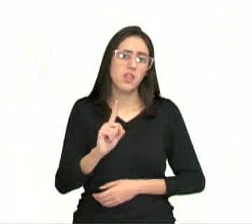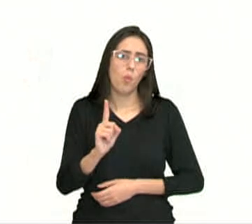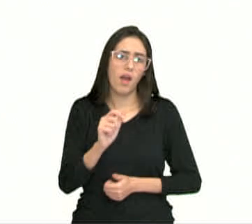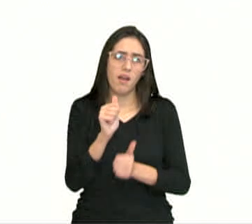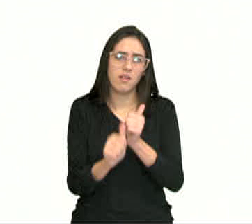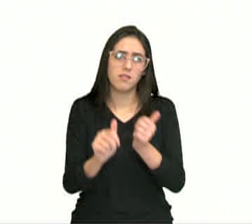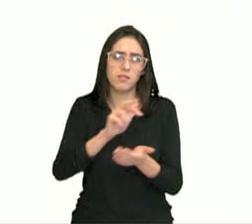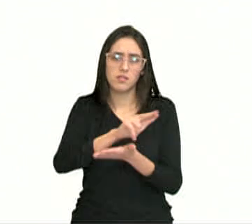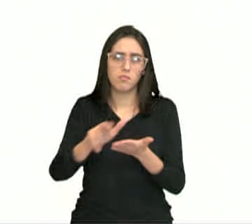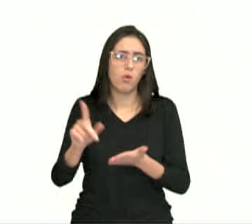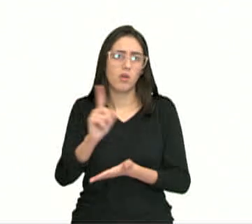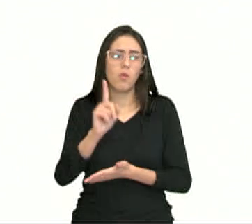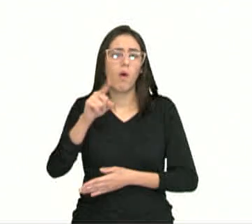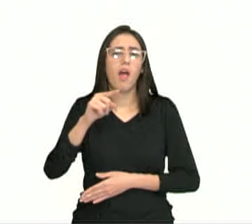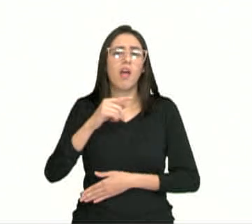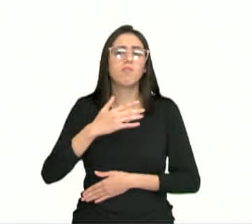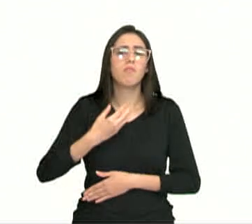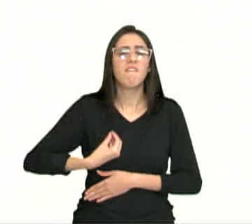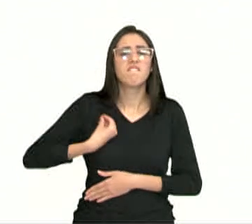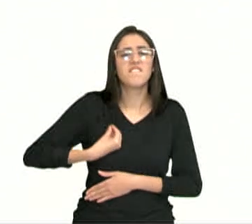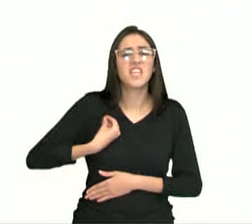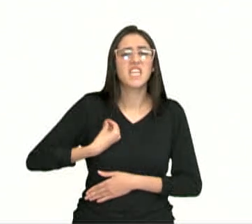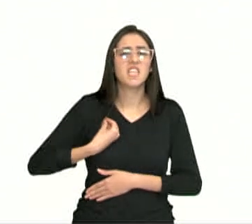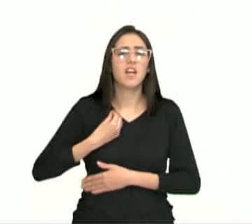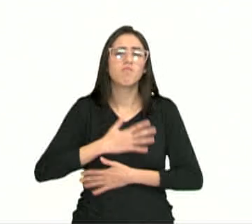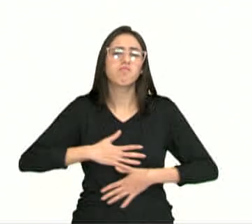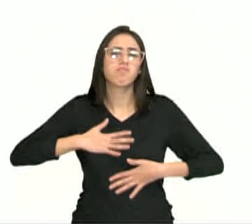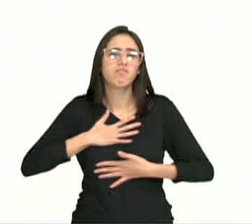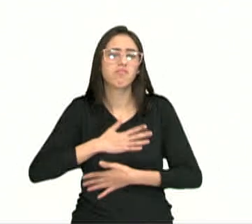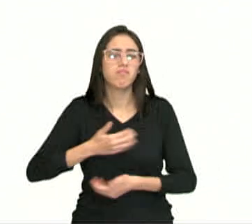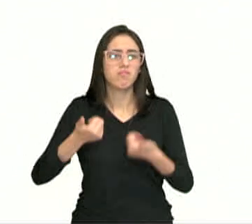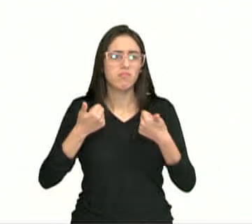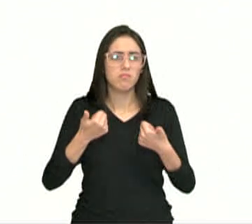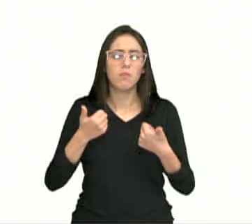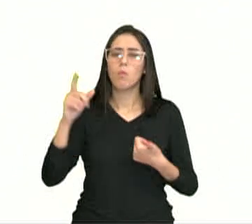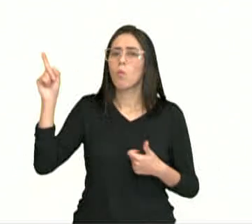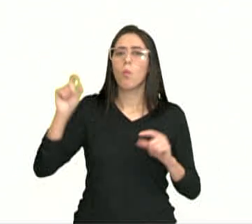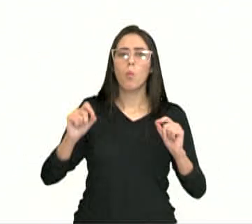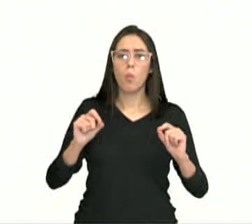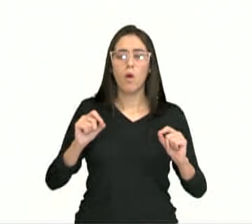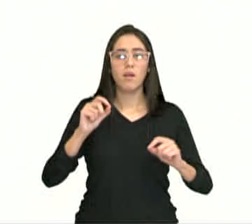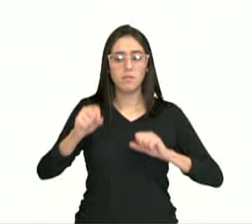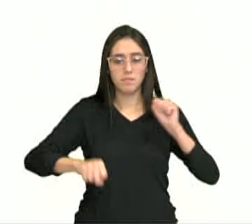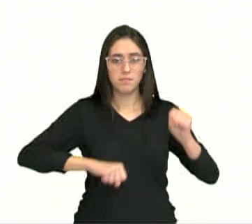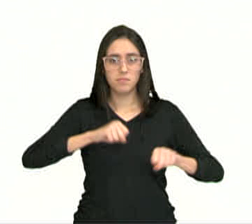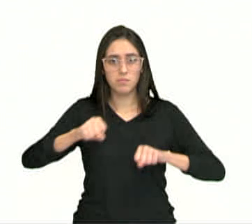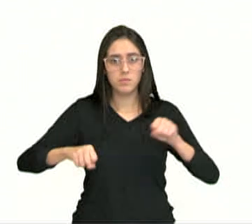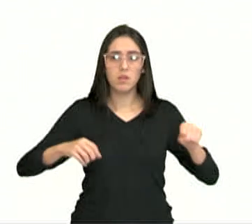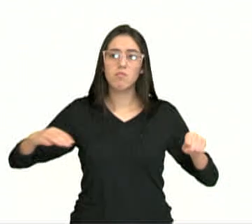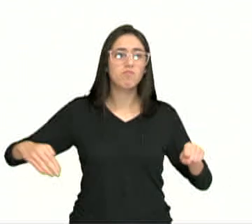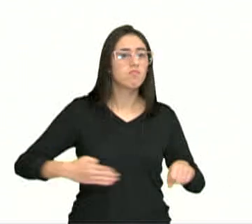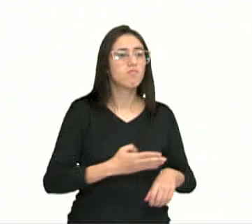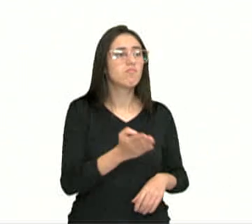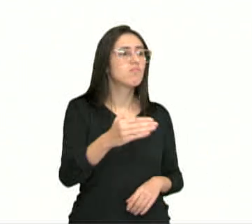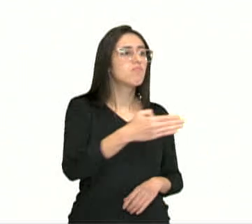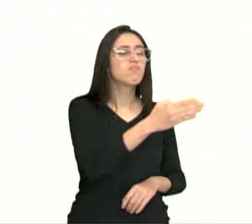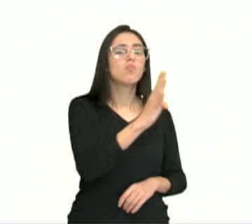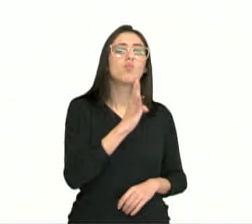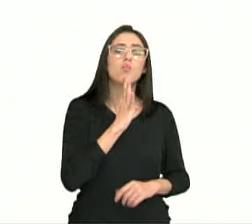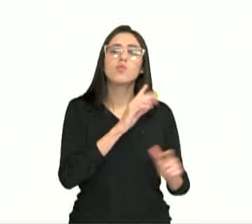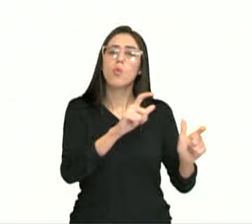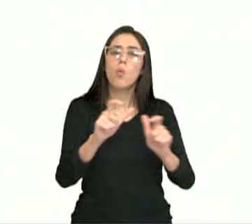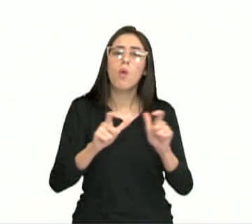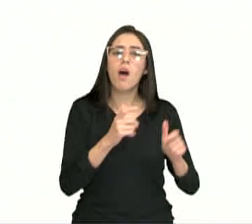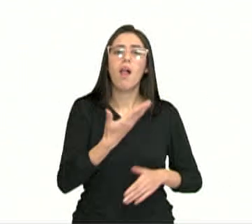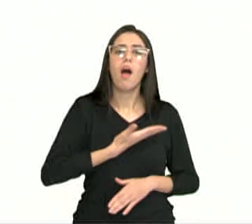esportiva, mas sim um estilo de vida. E com isso, o que prega? Usar a bicicleta para conhecer lugares e fazer amigos.